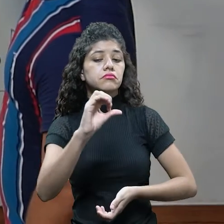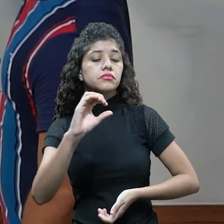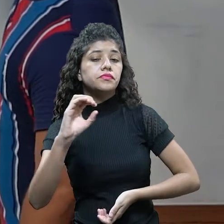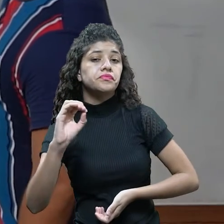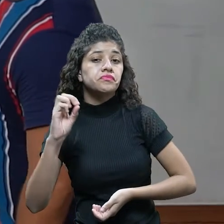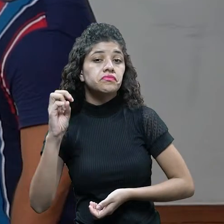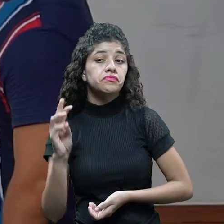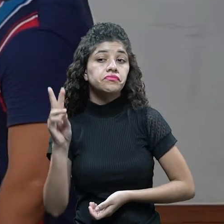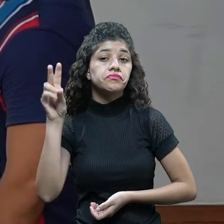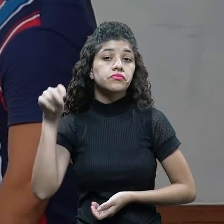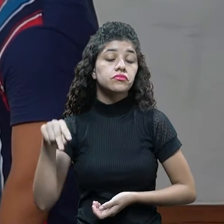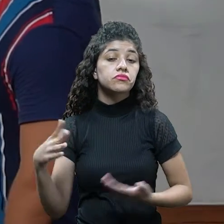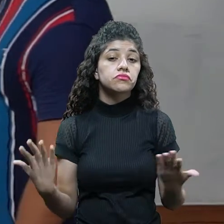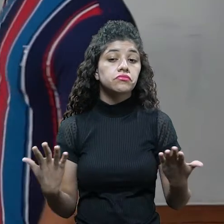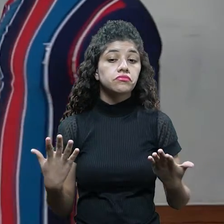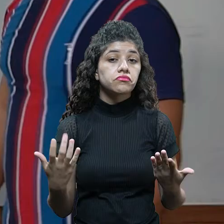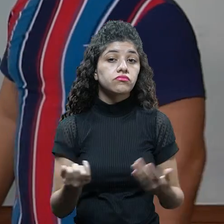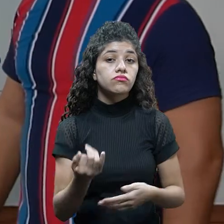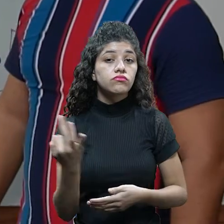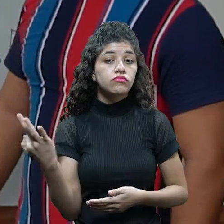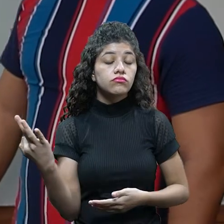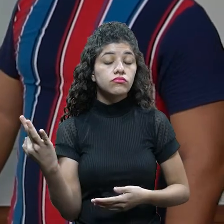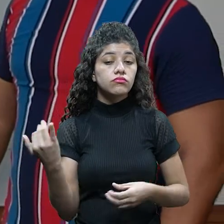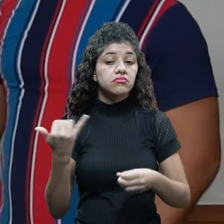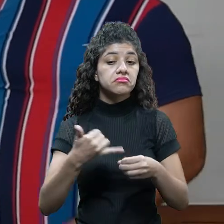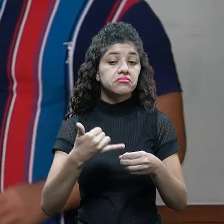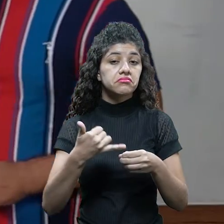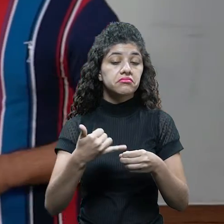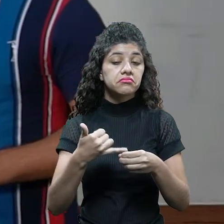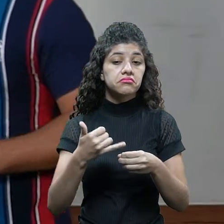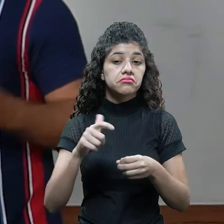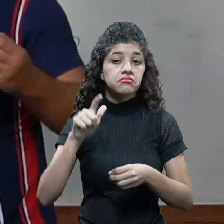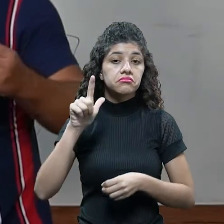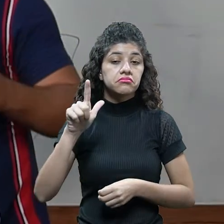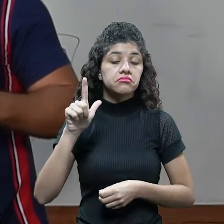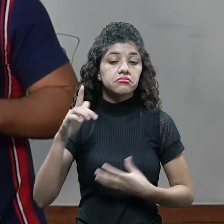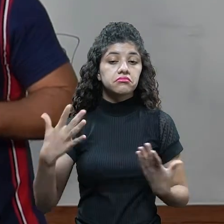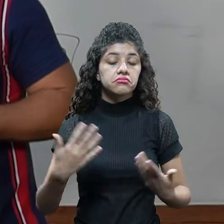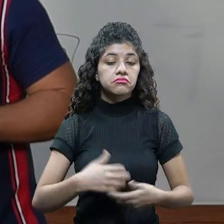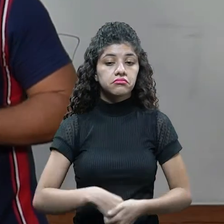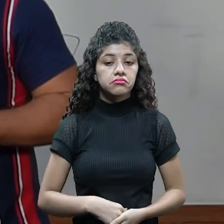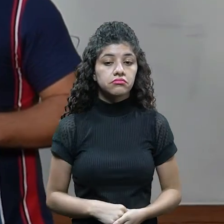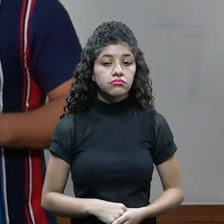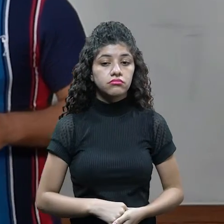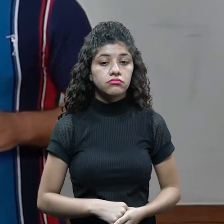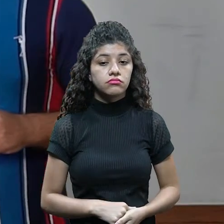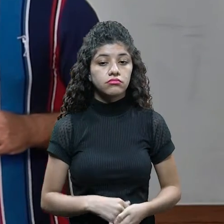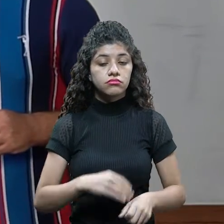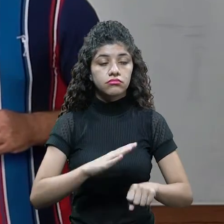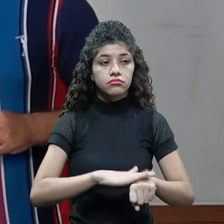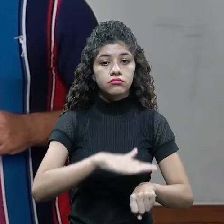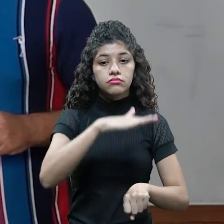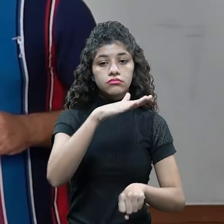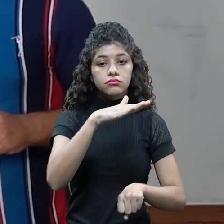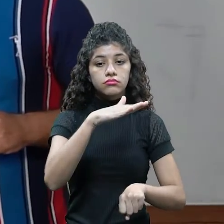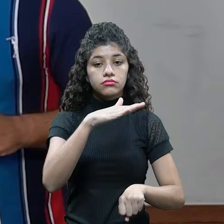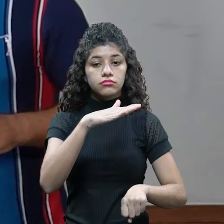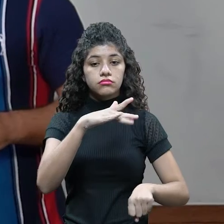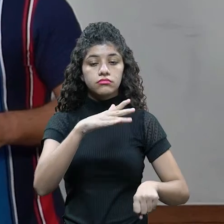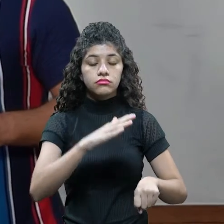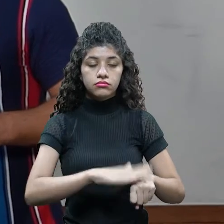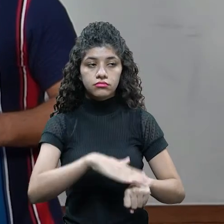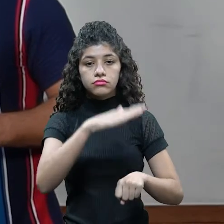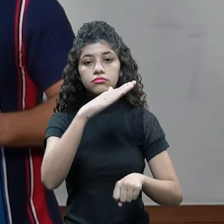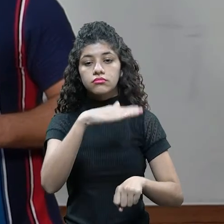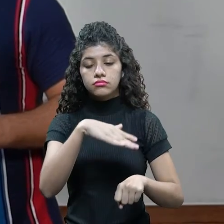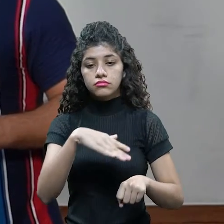90 quilômetros, quantos litros ele vai precisar. Como eu falei há pouco na aula teórica. Mais litros,